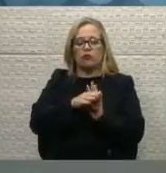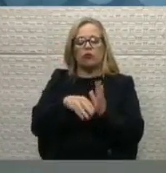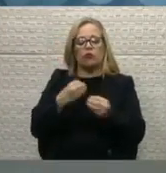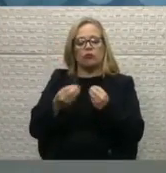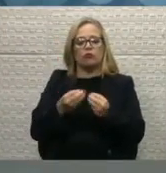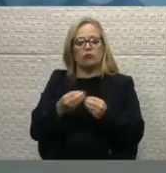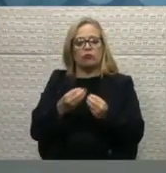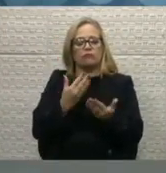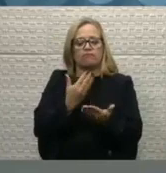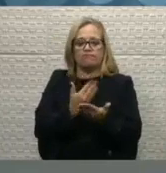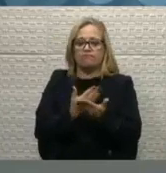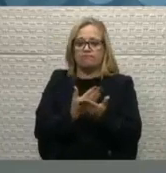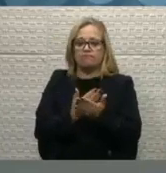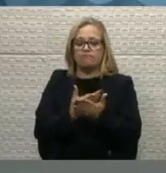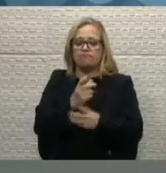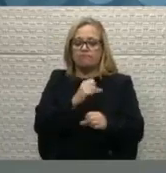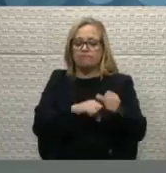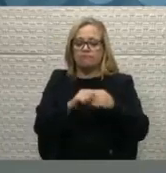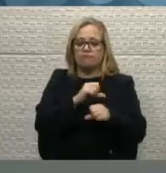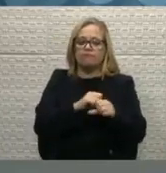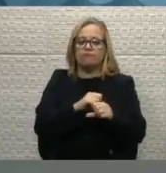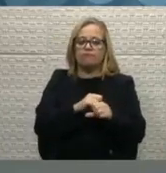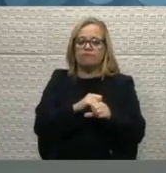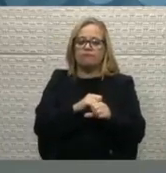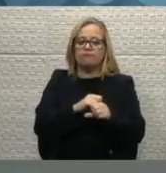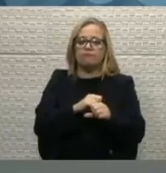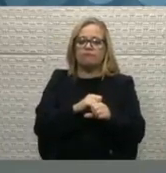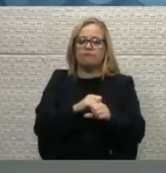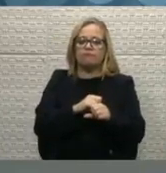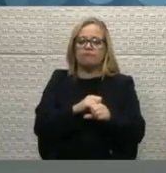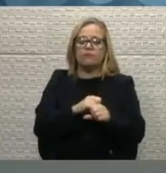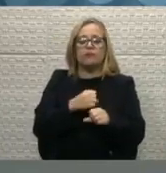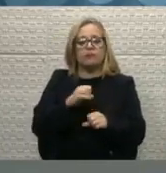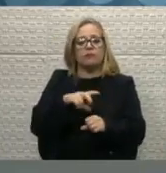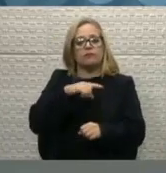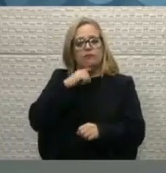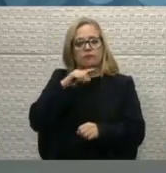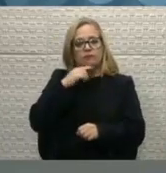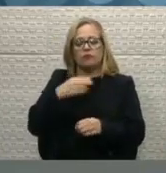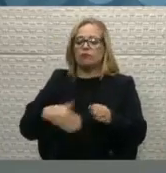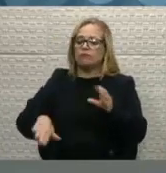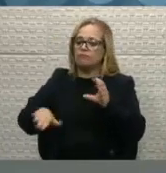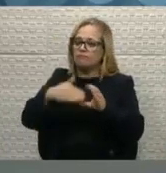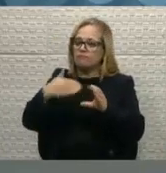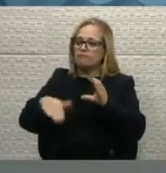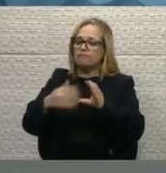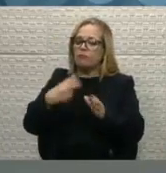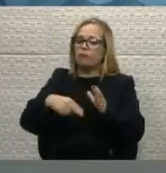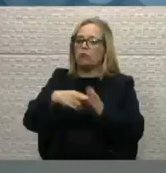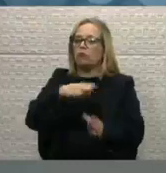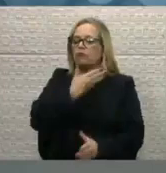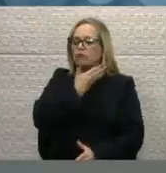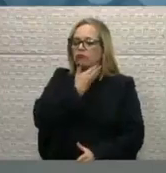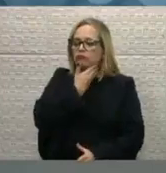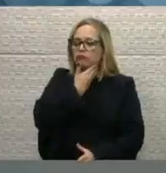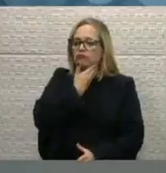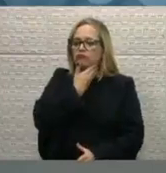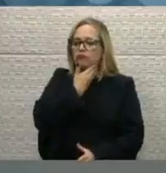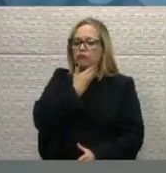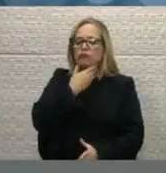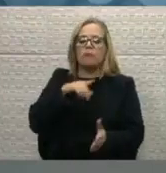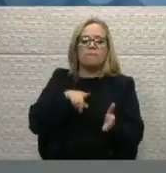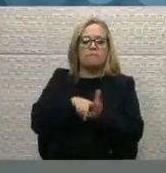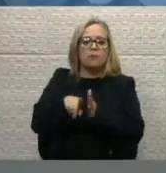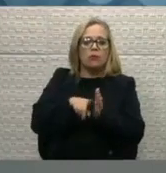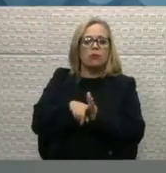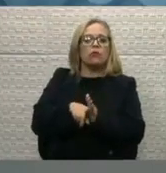nós podemos estudar essas transformações lineares. Em caso de dúvidas, encaminhe via o fórum tanto os seus